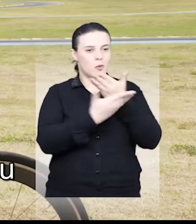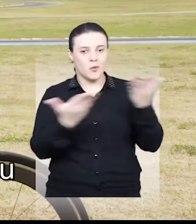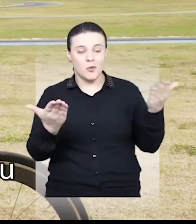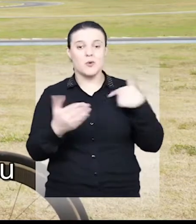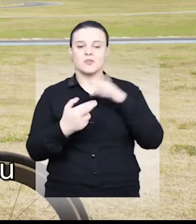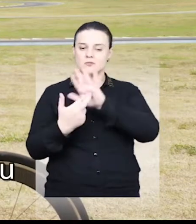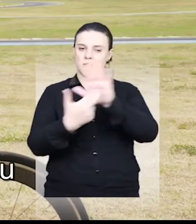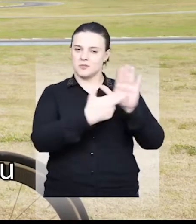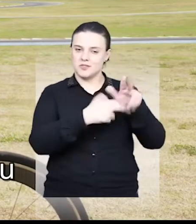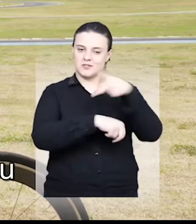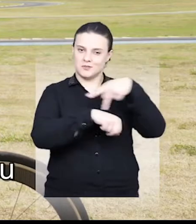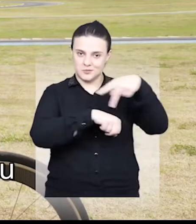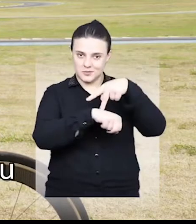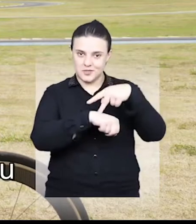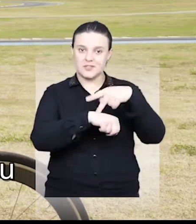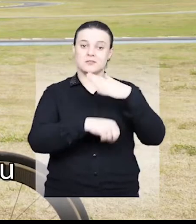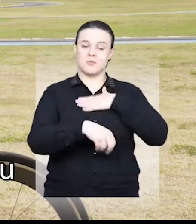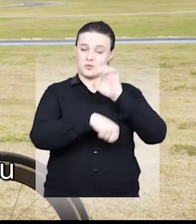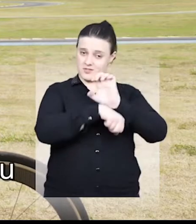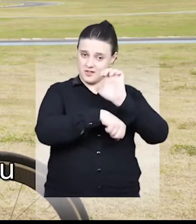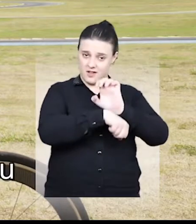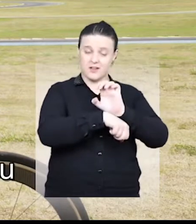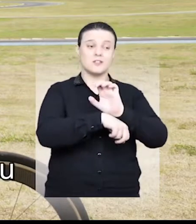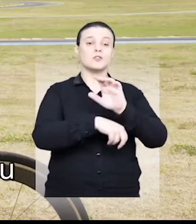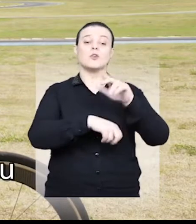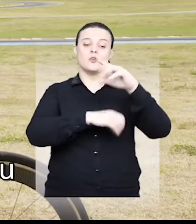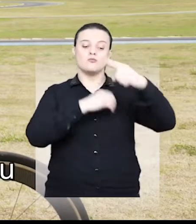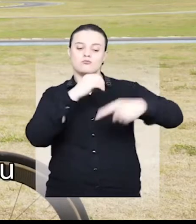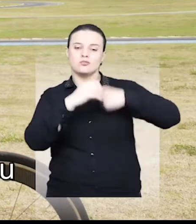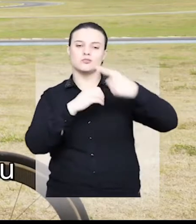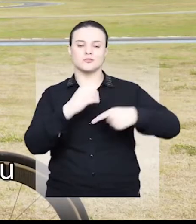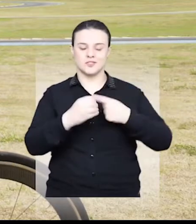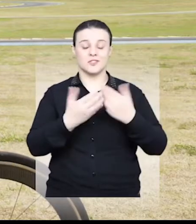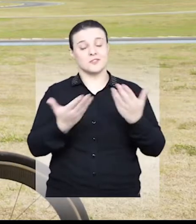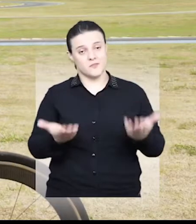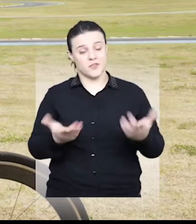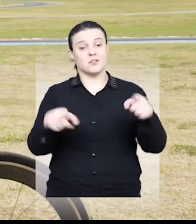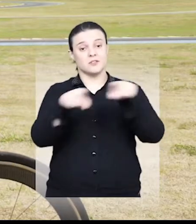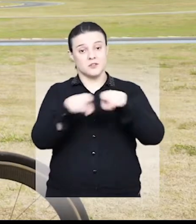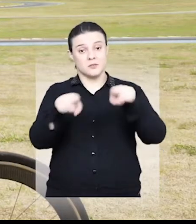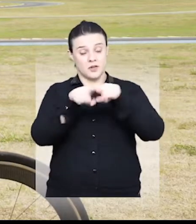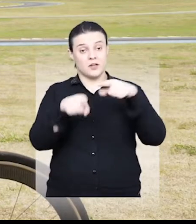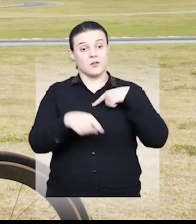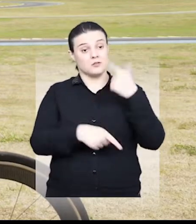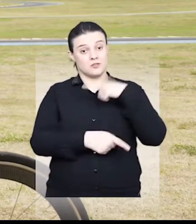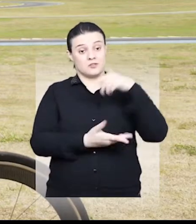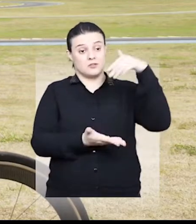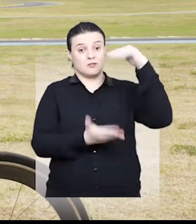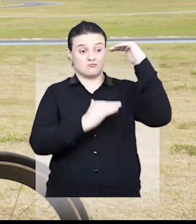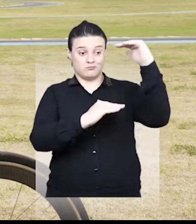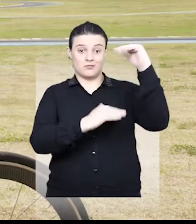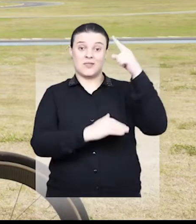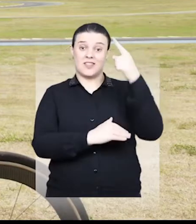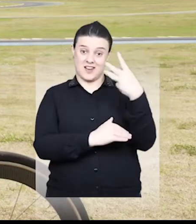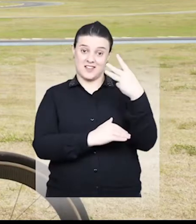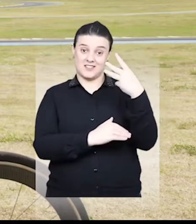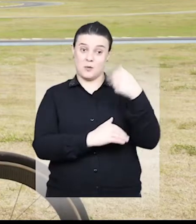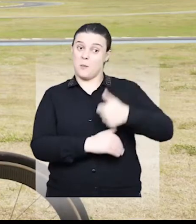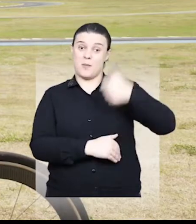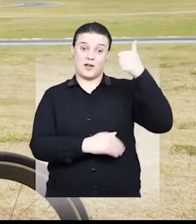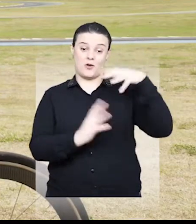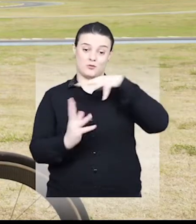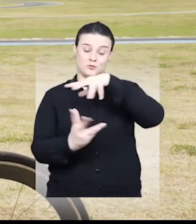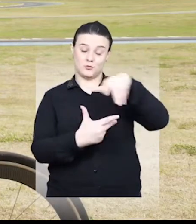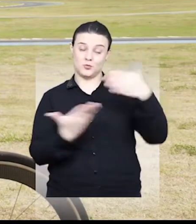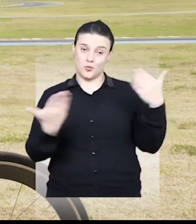oportunidades, está representando o nosso país, o meu estado a nível internacional, estando aí até entre os 13 melhores do mundo, que é